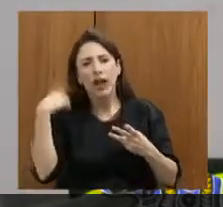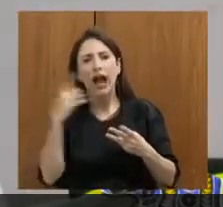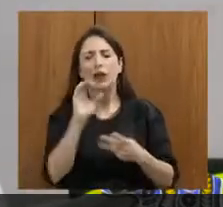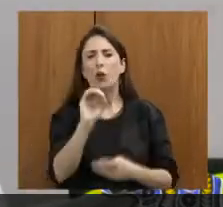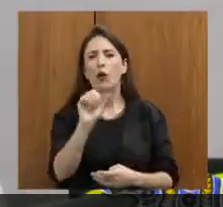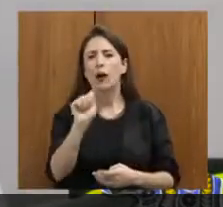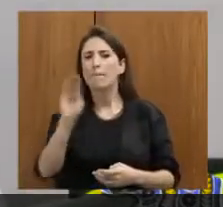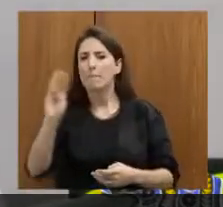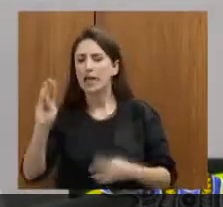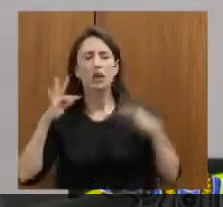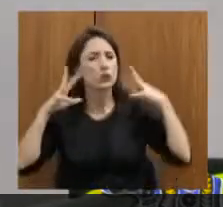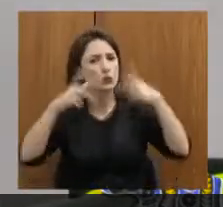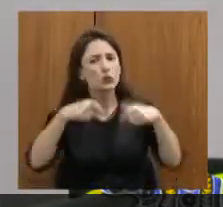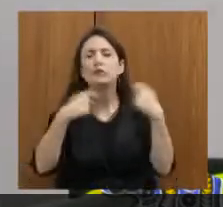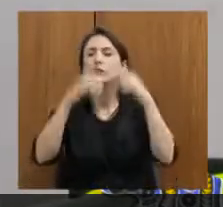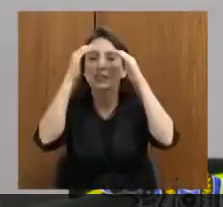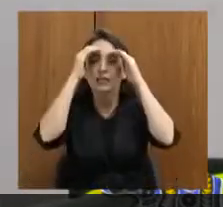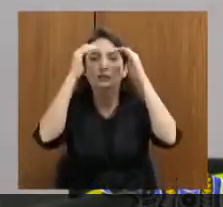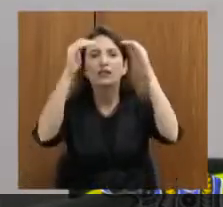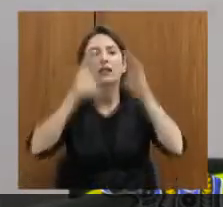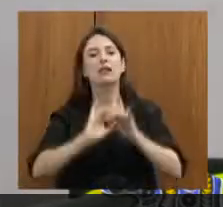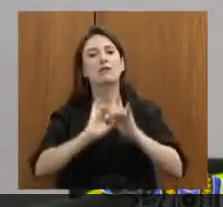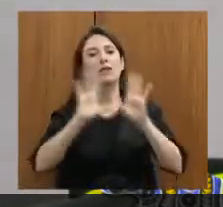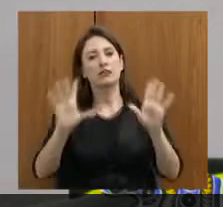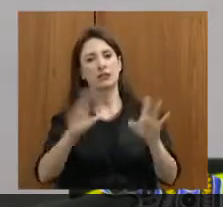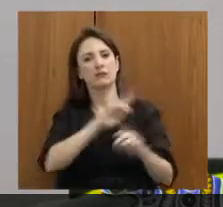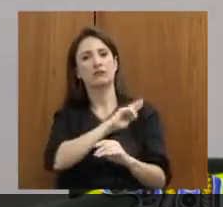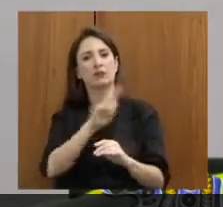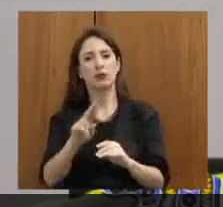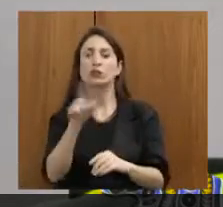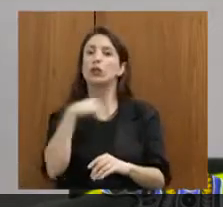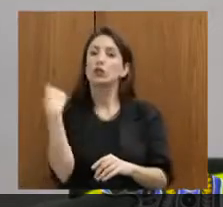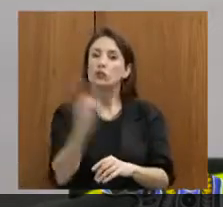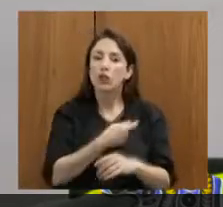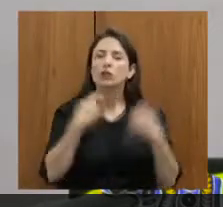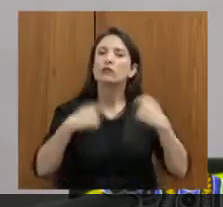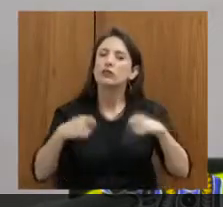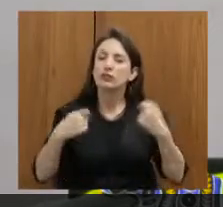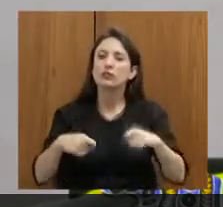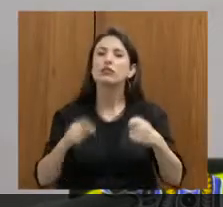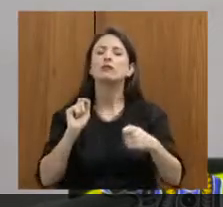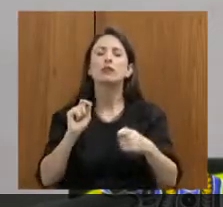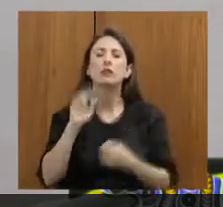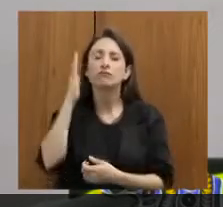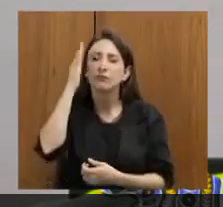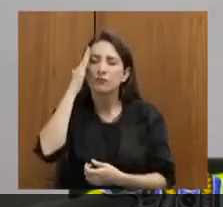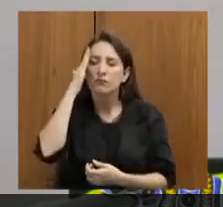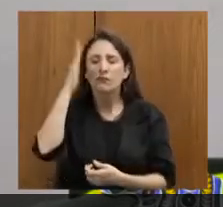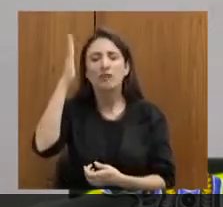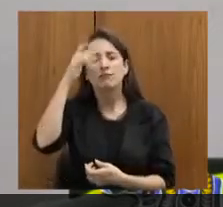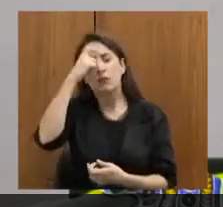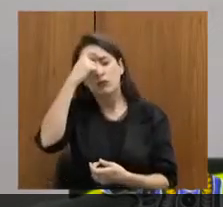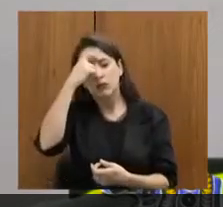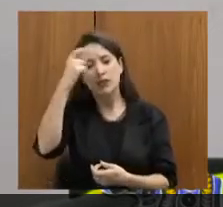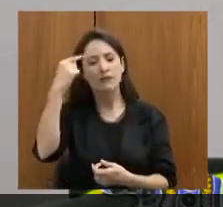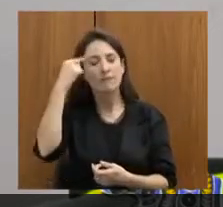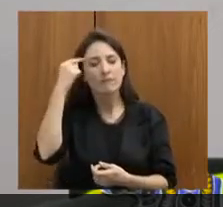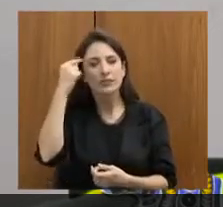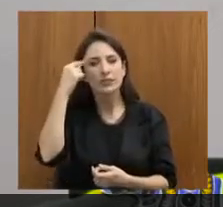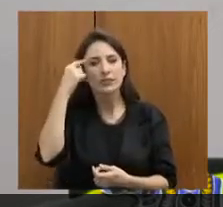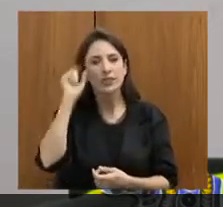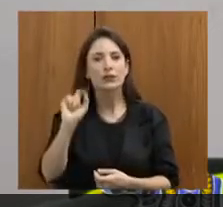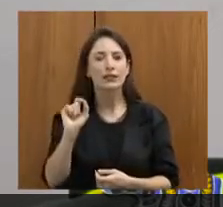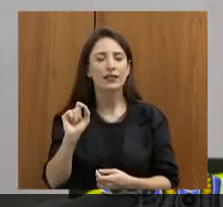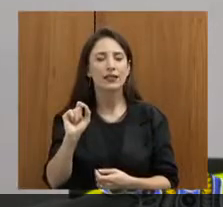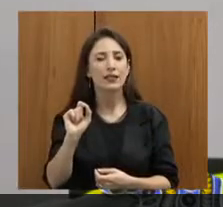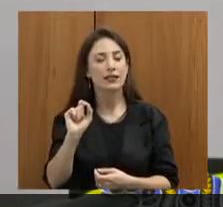precisamos sair daqui também com essa com essa com esse dever de pensar e